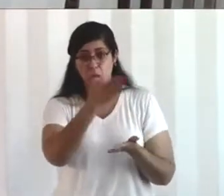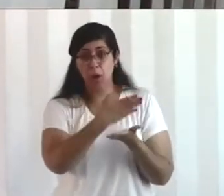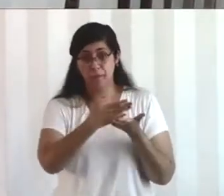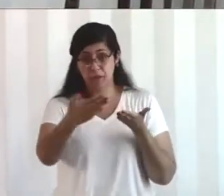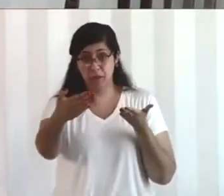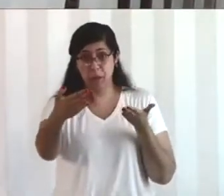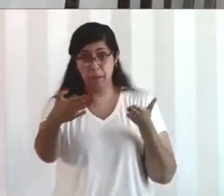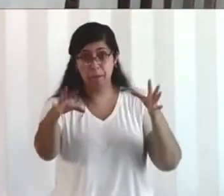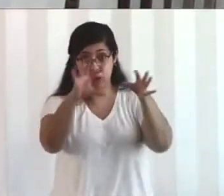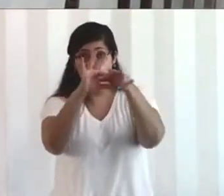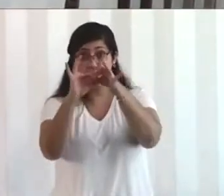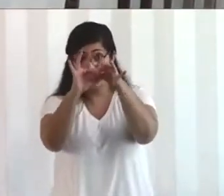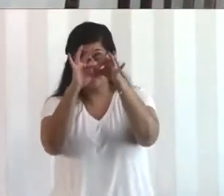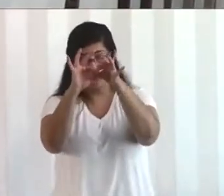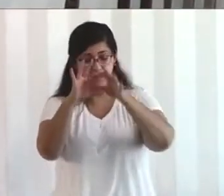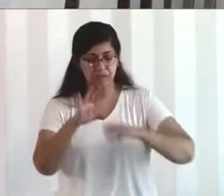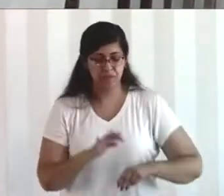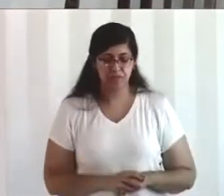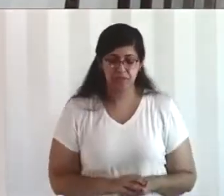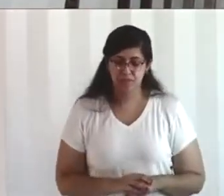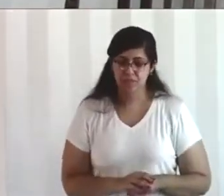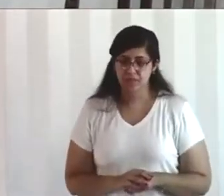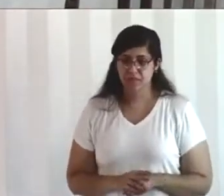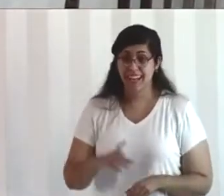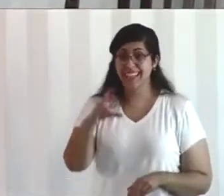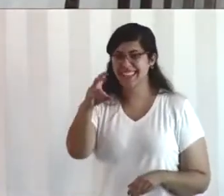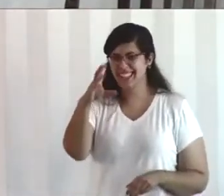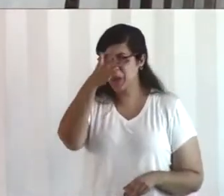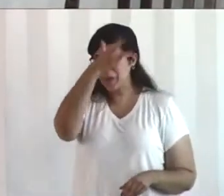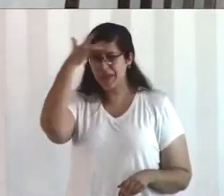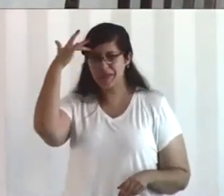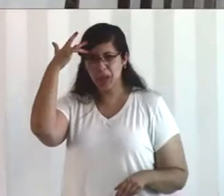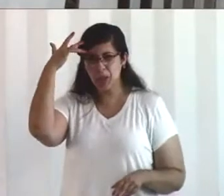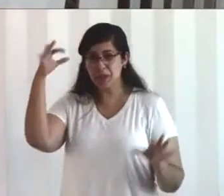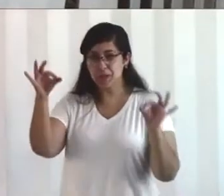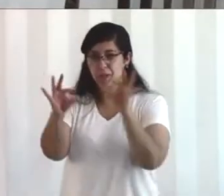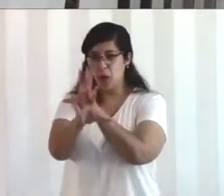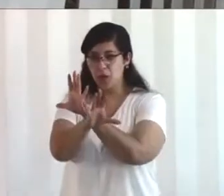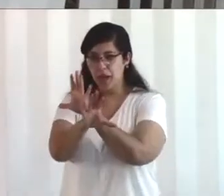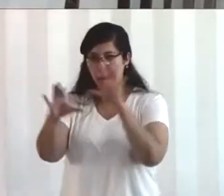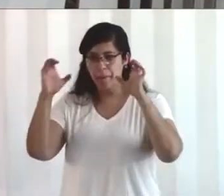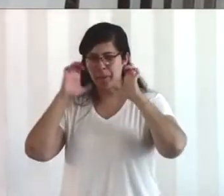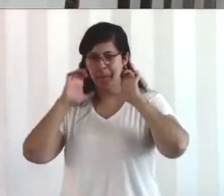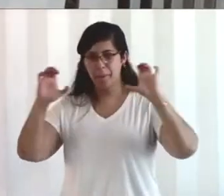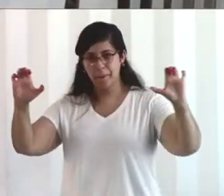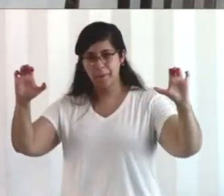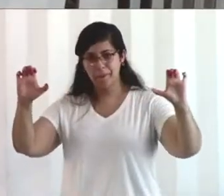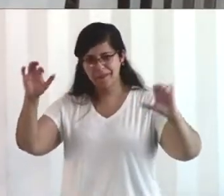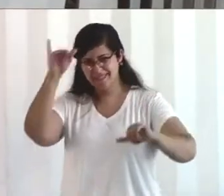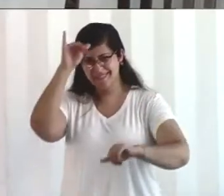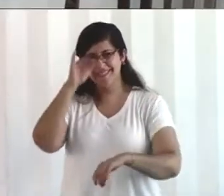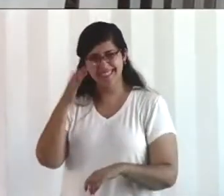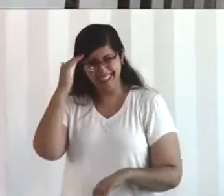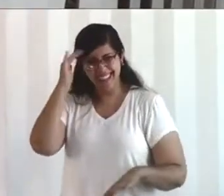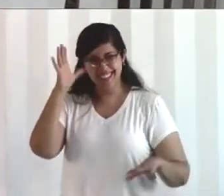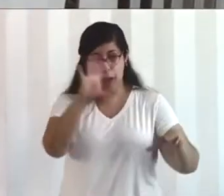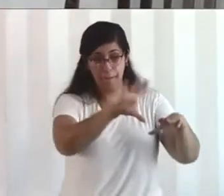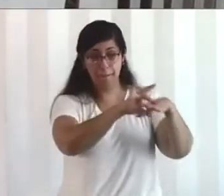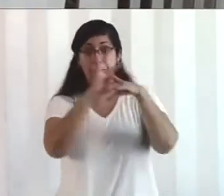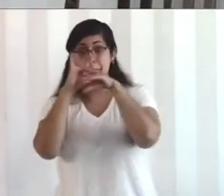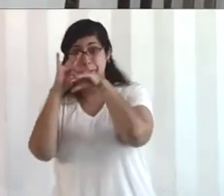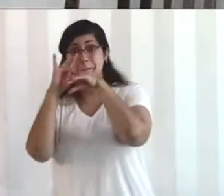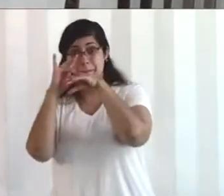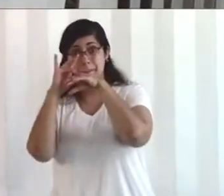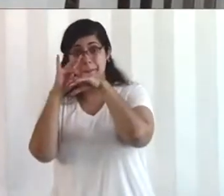dos santos, essa equipe básica, nós vemos na metade do versículo 5 para frente,